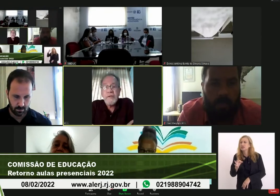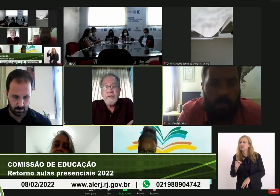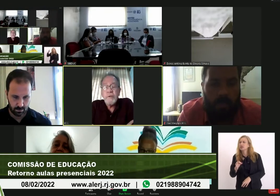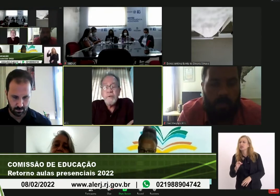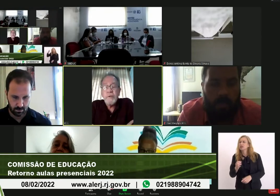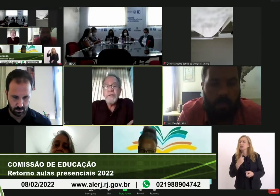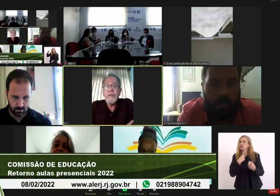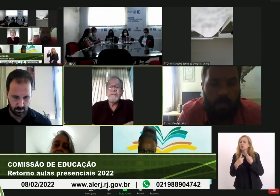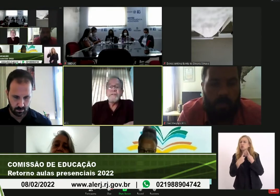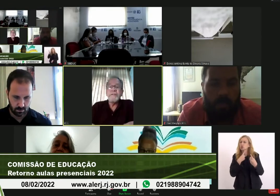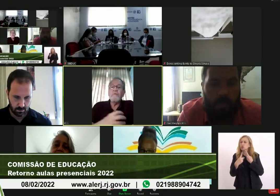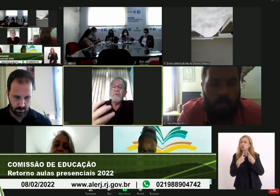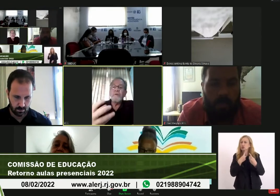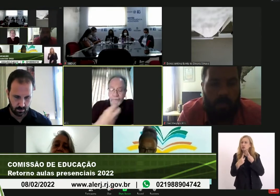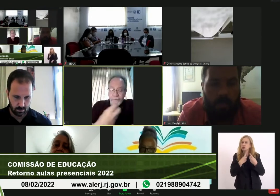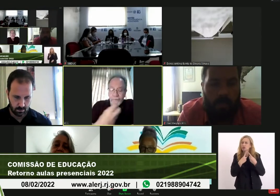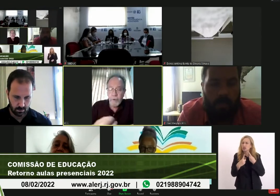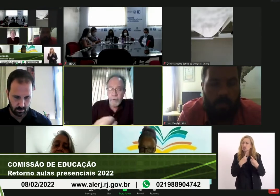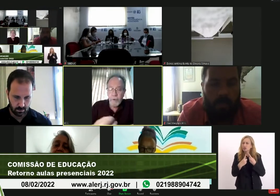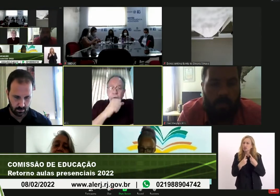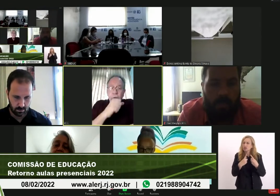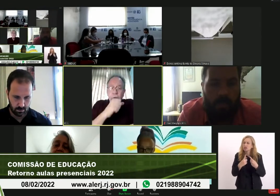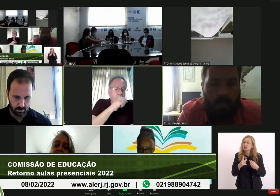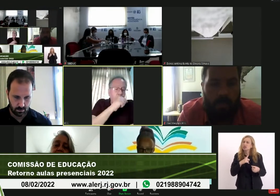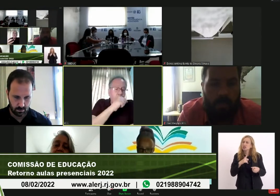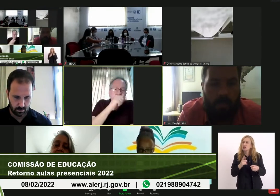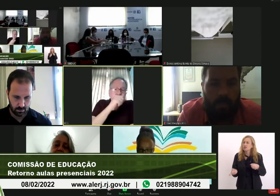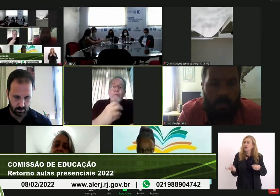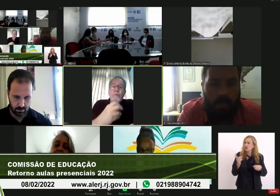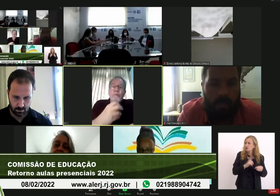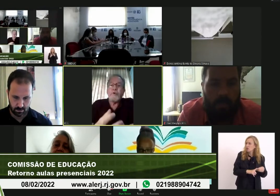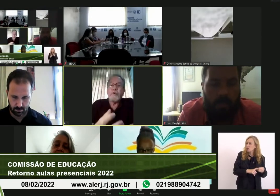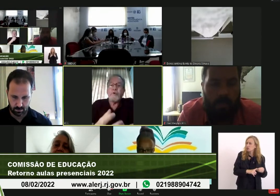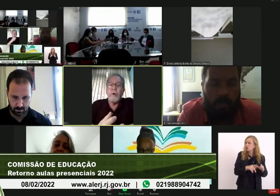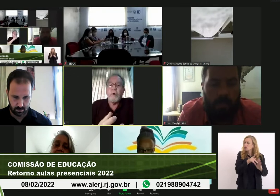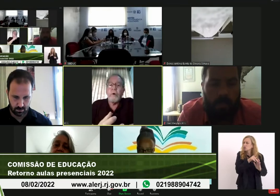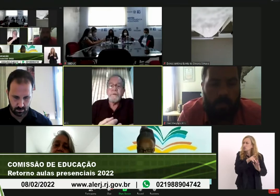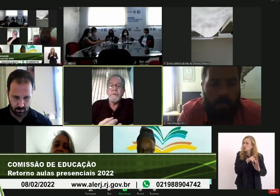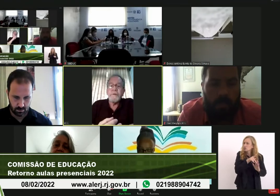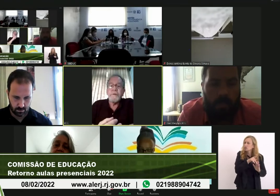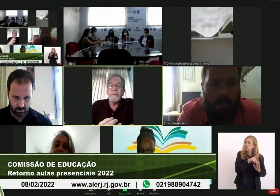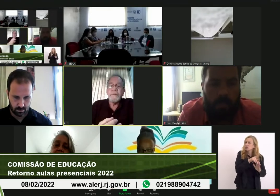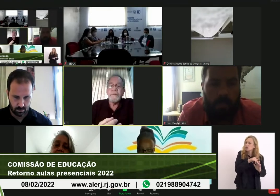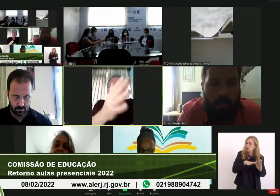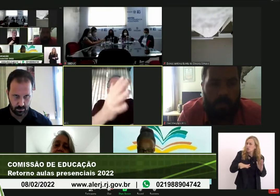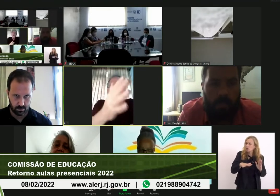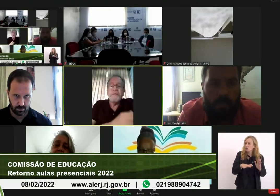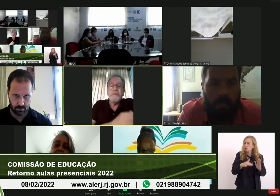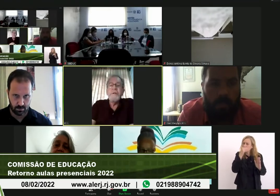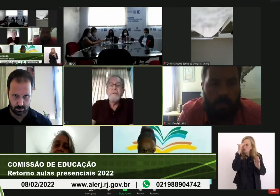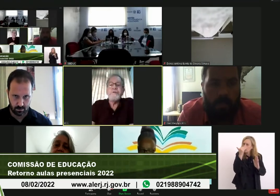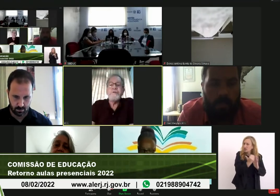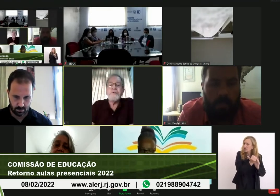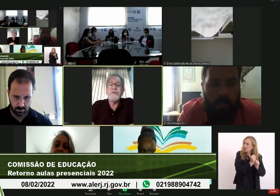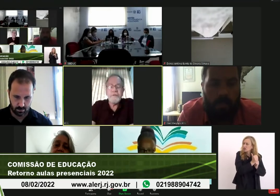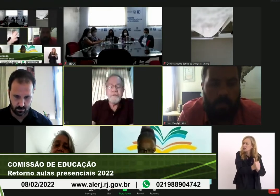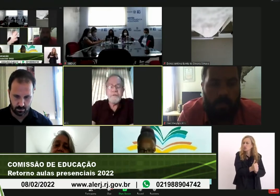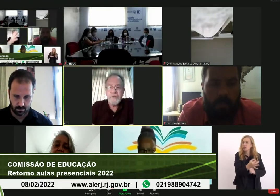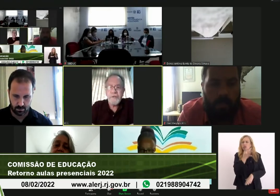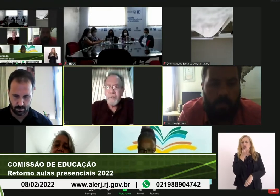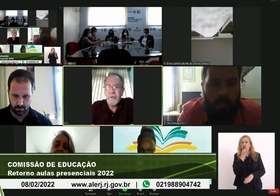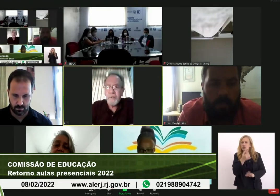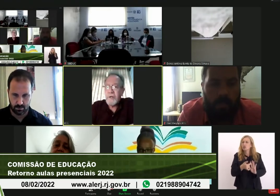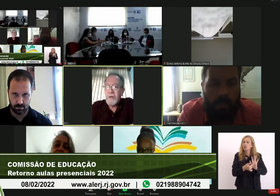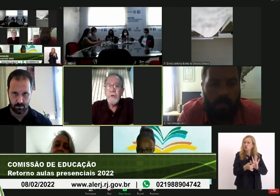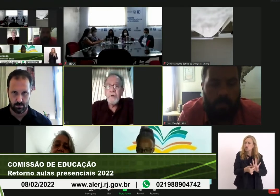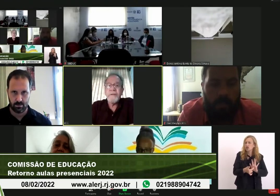discussão e se houve um retorno com protocolos, segundo a linha de sugestões apontadas